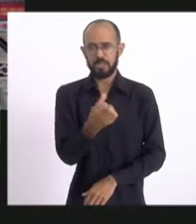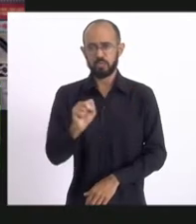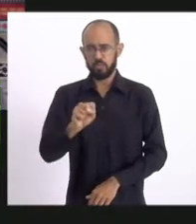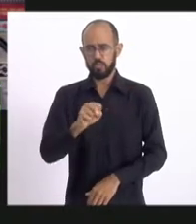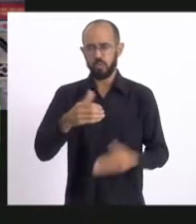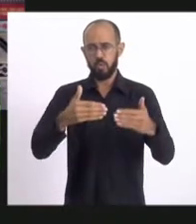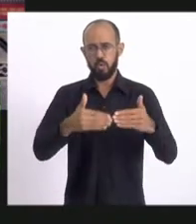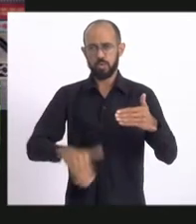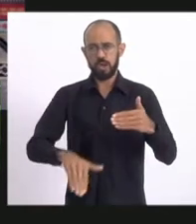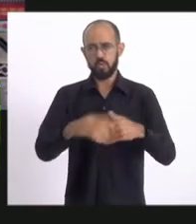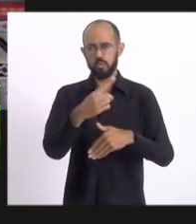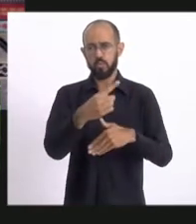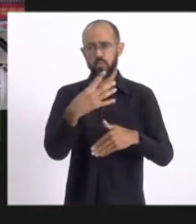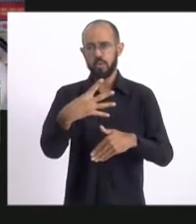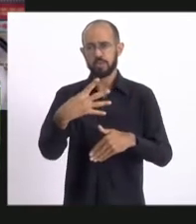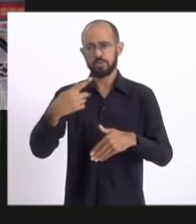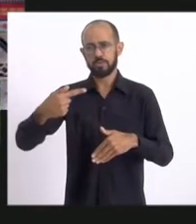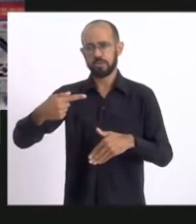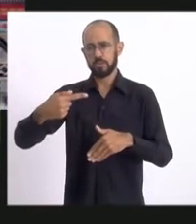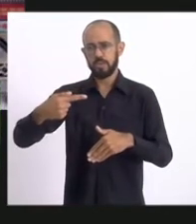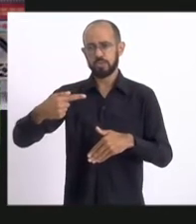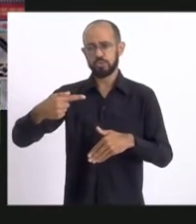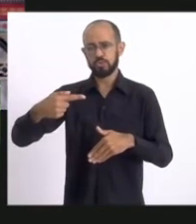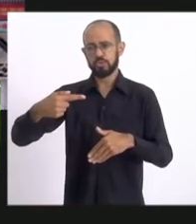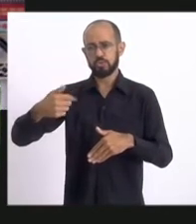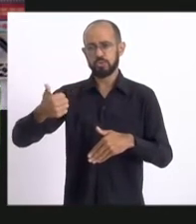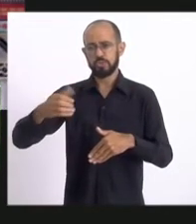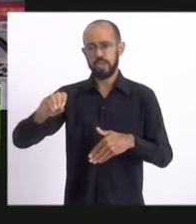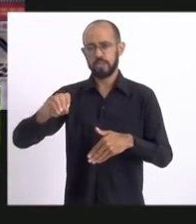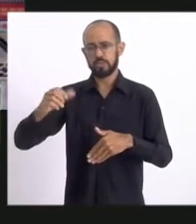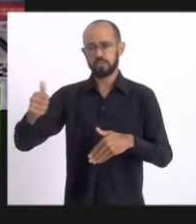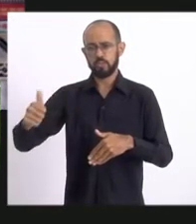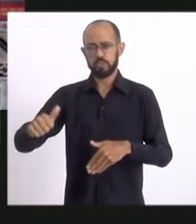emendas 1, 4, 7, 9, 10 e 11.